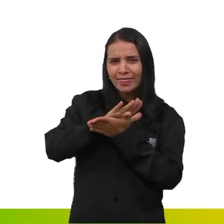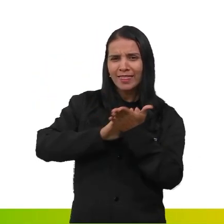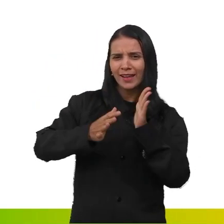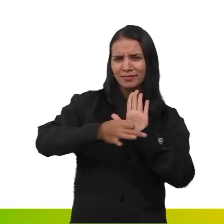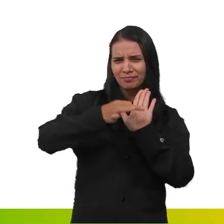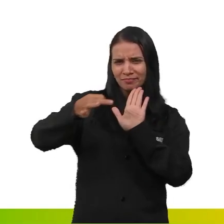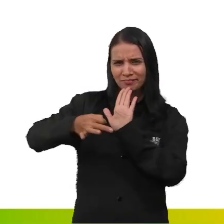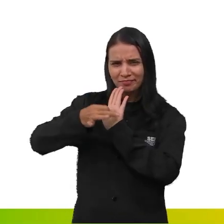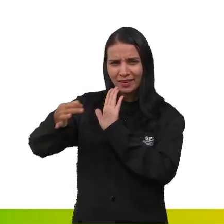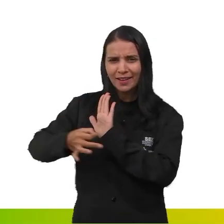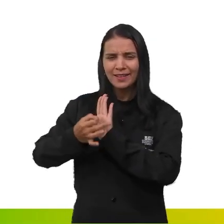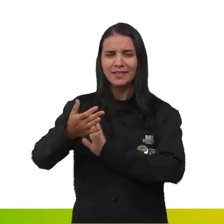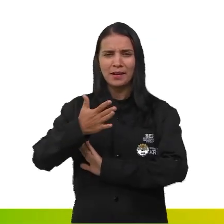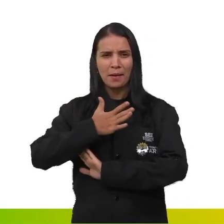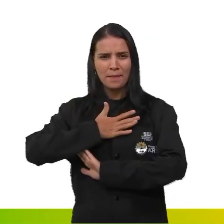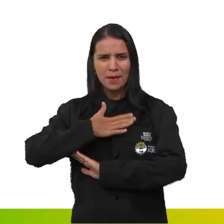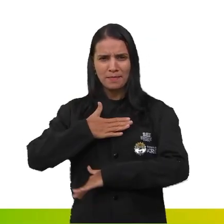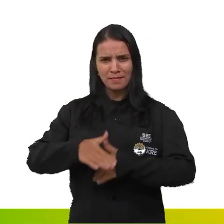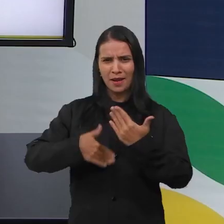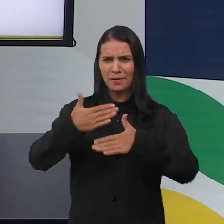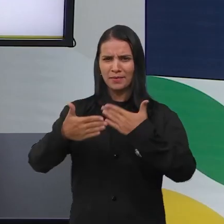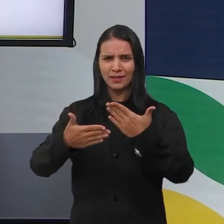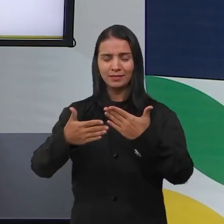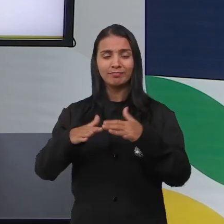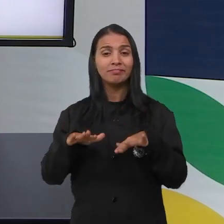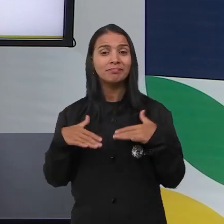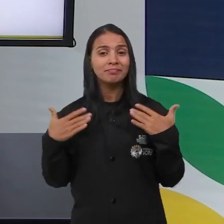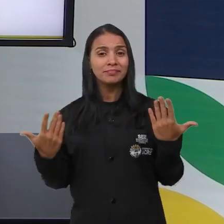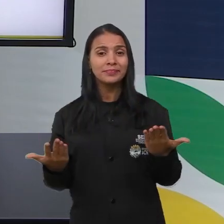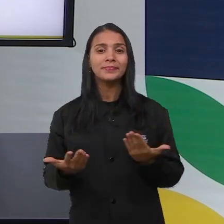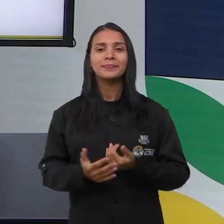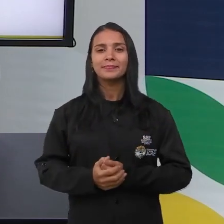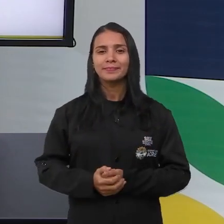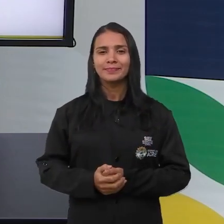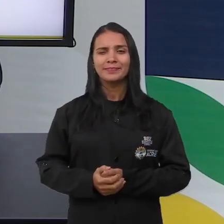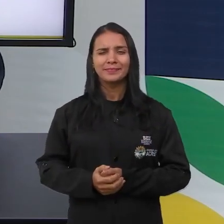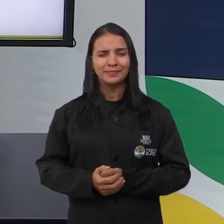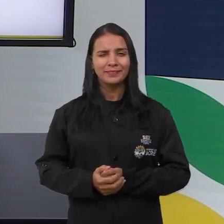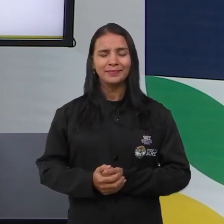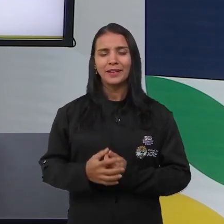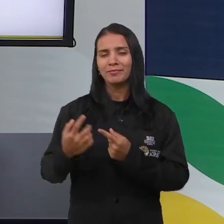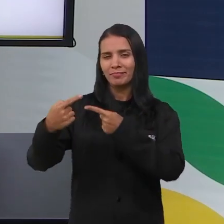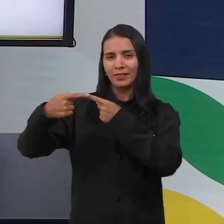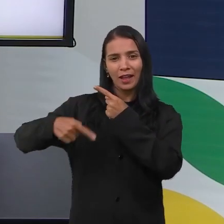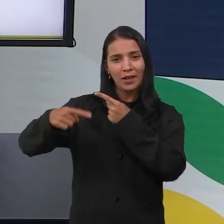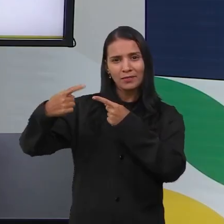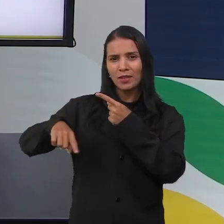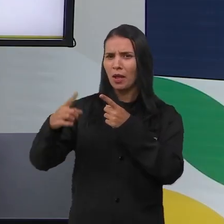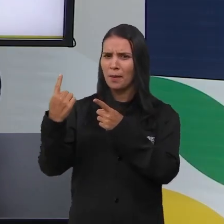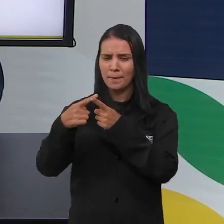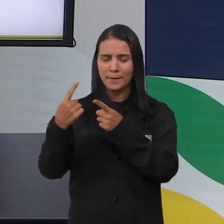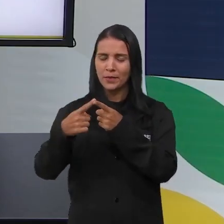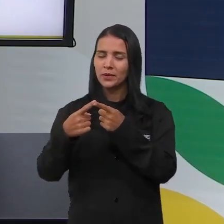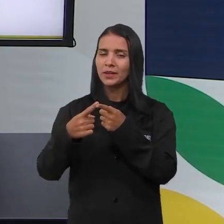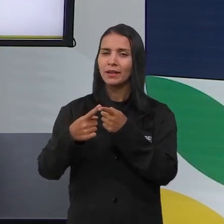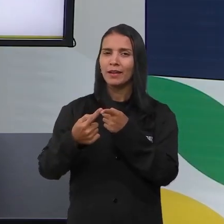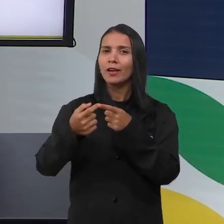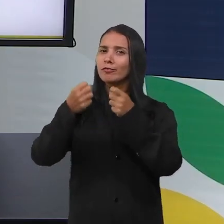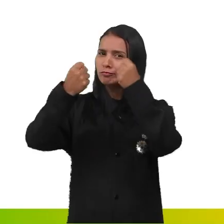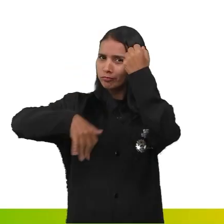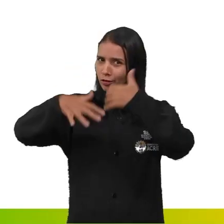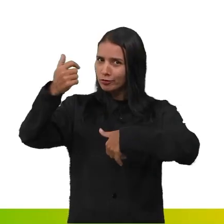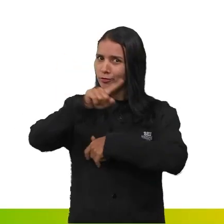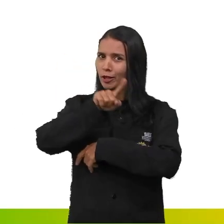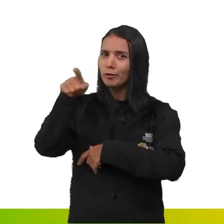interpretação crítica de eventos sociais. Não contribui para a análise crítica. A gente passa a vivenciar, ter um novo olhar. Provavelmente, essa